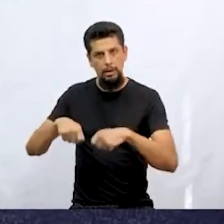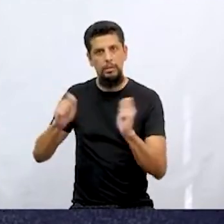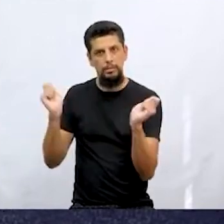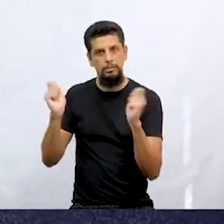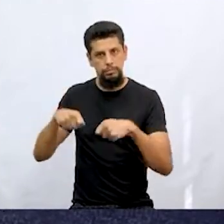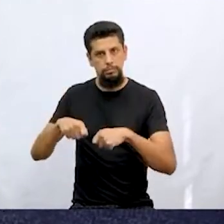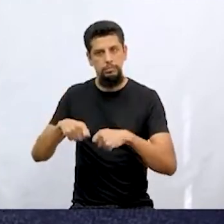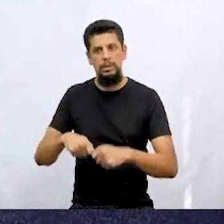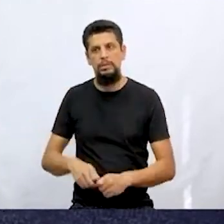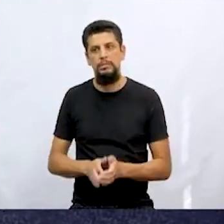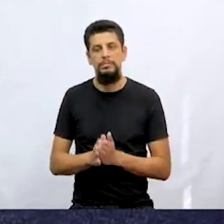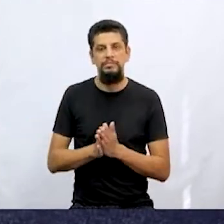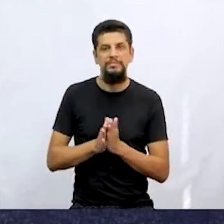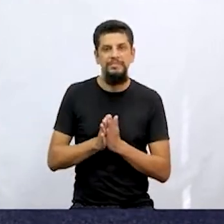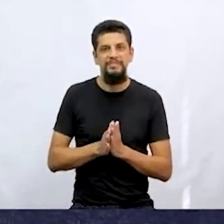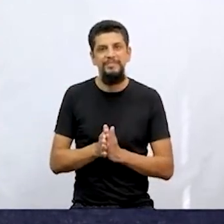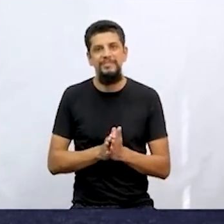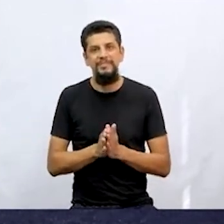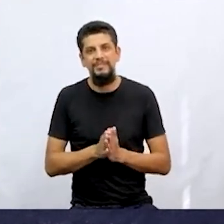em rei. Pode.